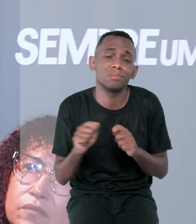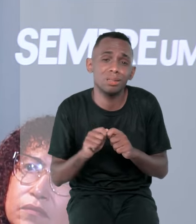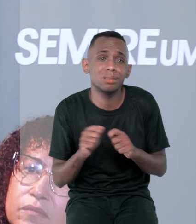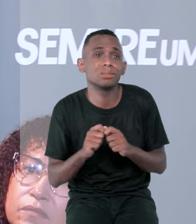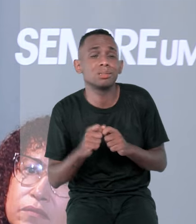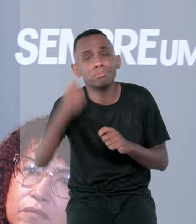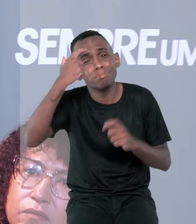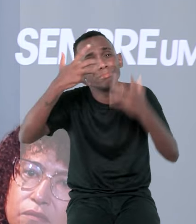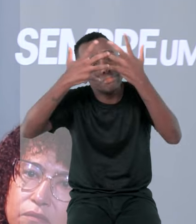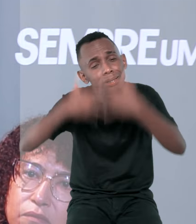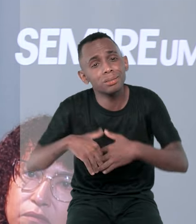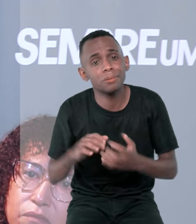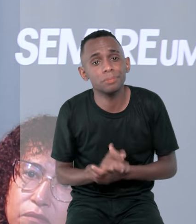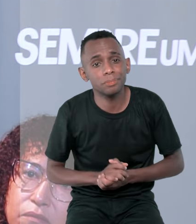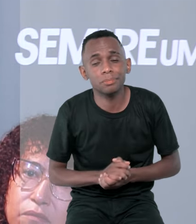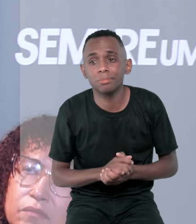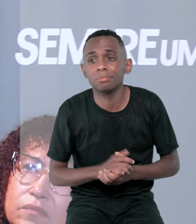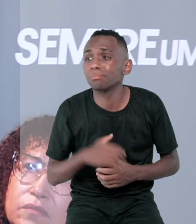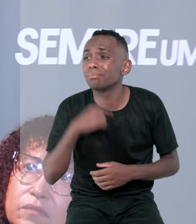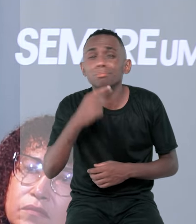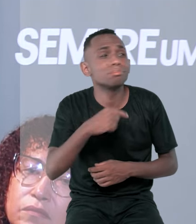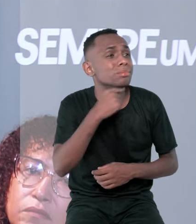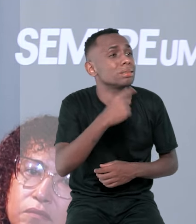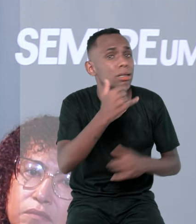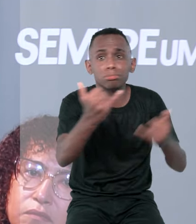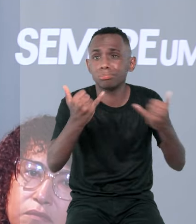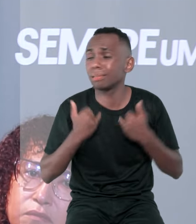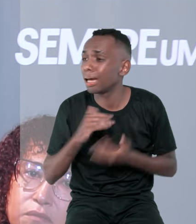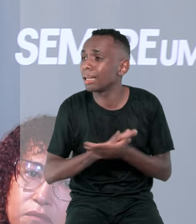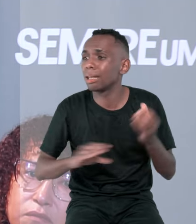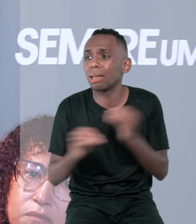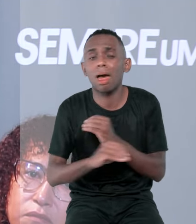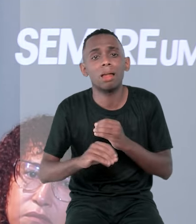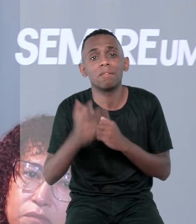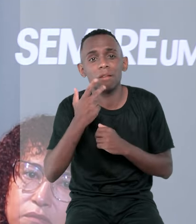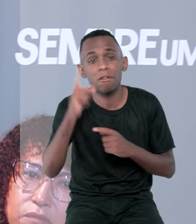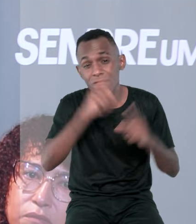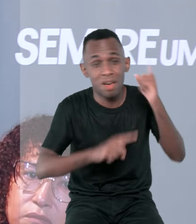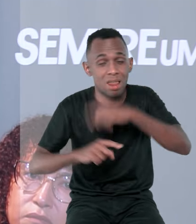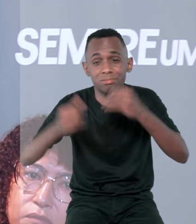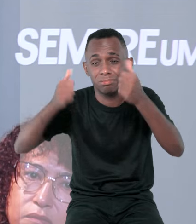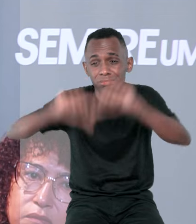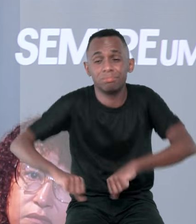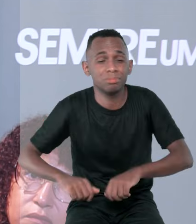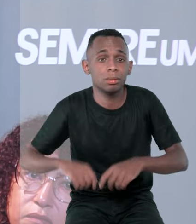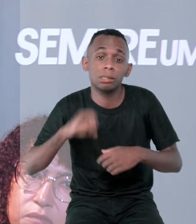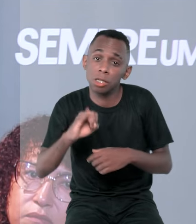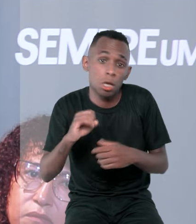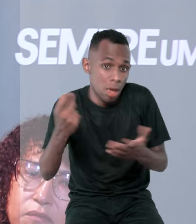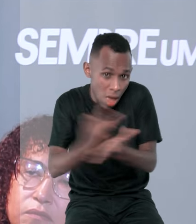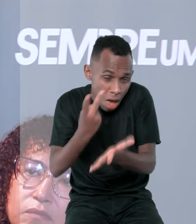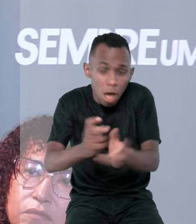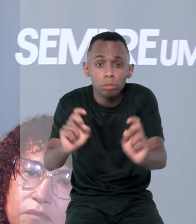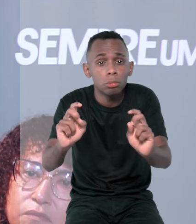você pensava. E ninguém nunca te diz que você pode fracassar, que está tudo bem se você cometer um